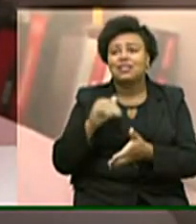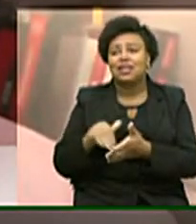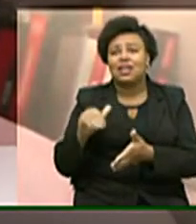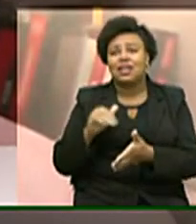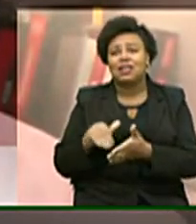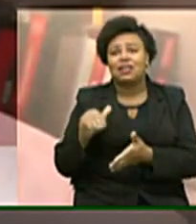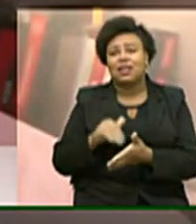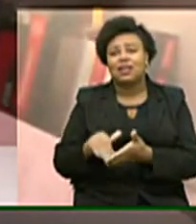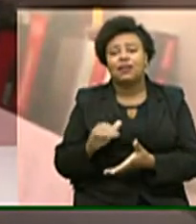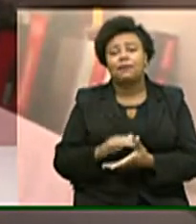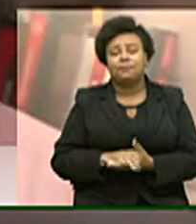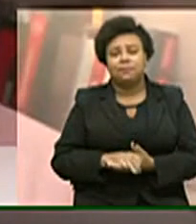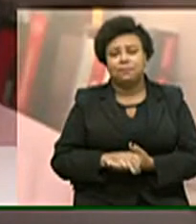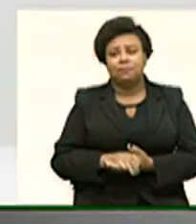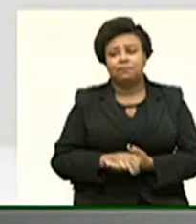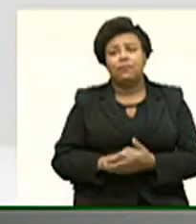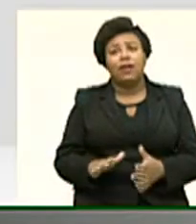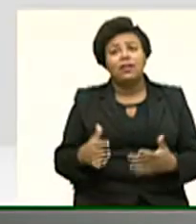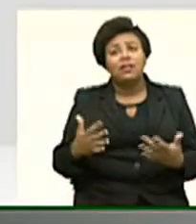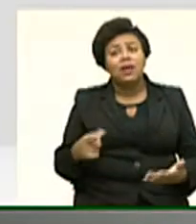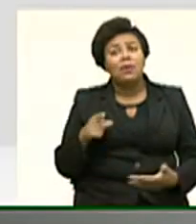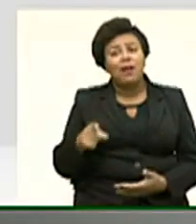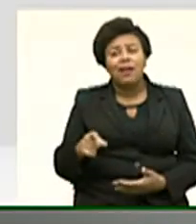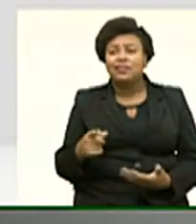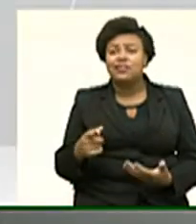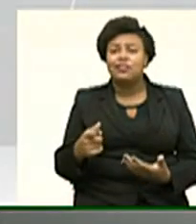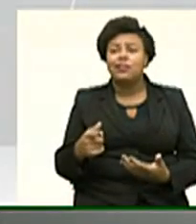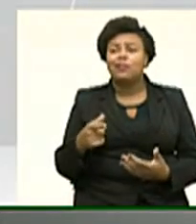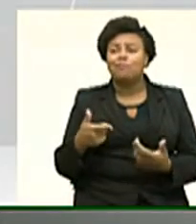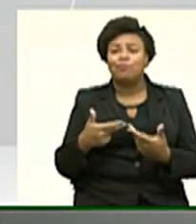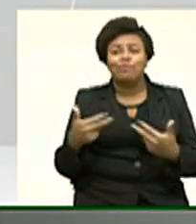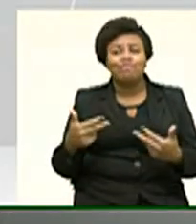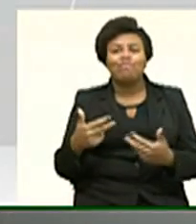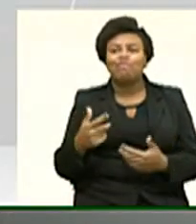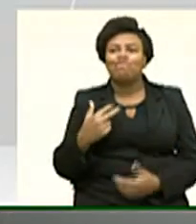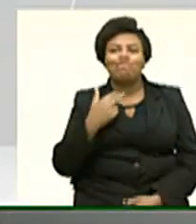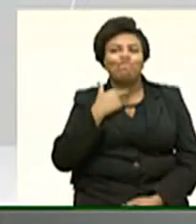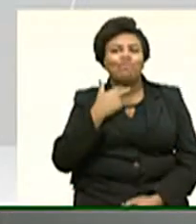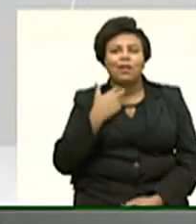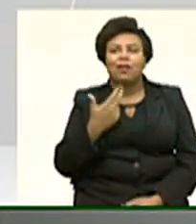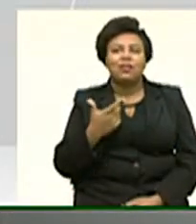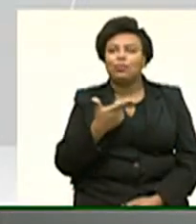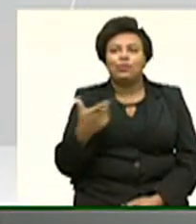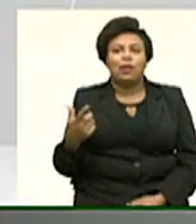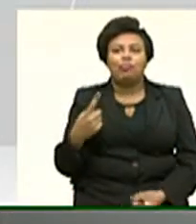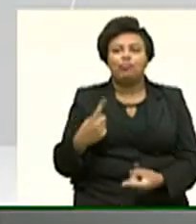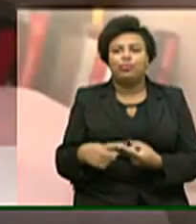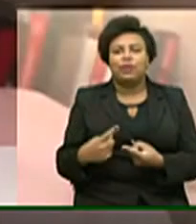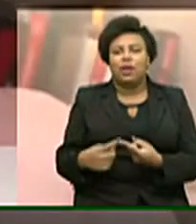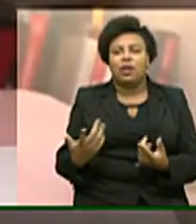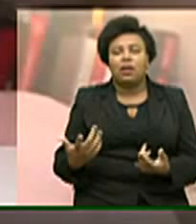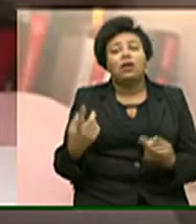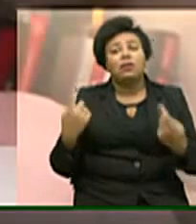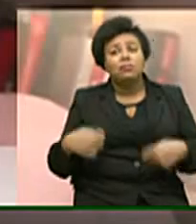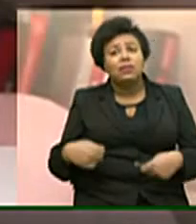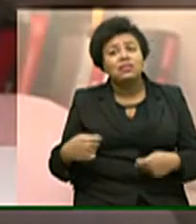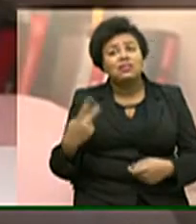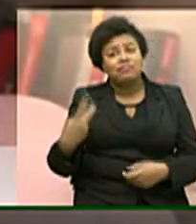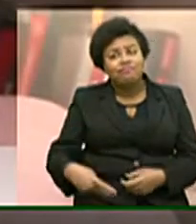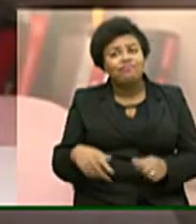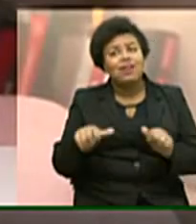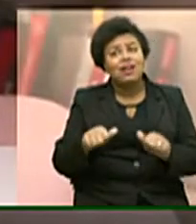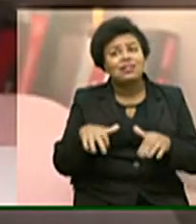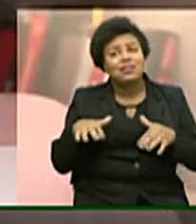na fazenda. Então, essa medida é totalmente desrazoável, não tem nenhuma razoabilidade e é preciso que a nossa